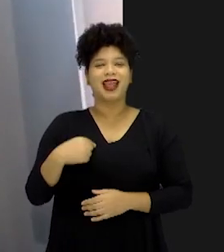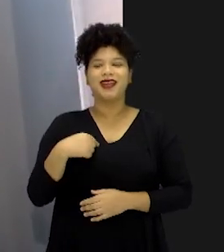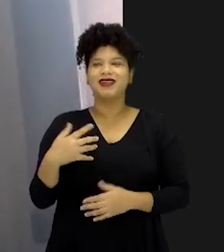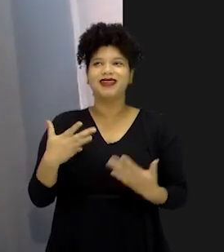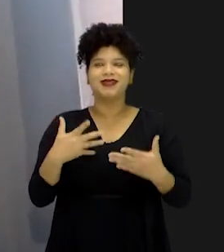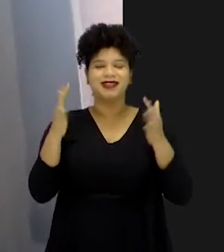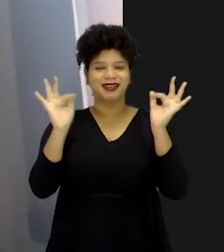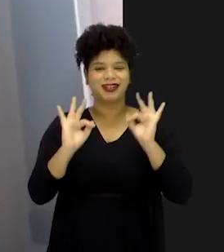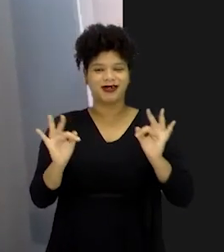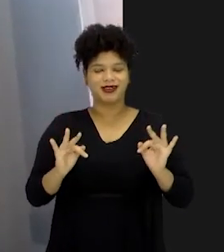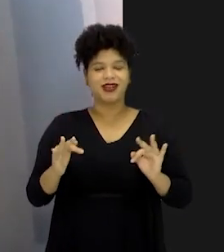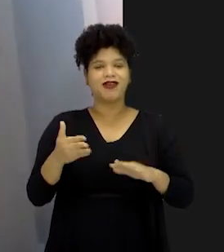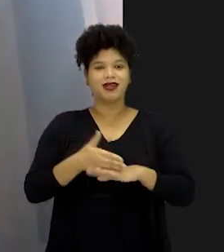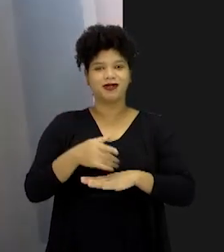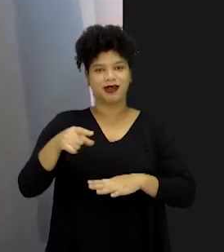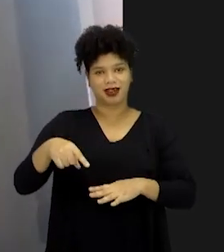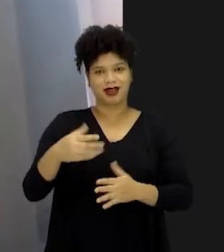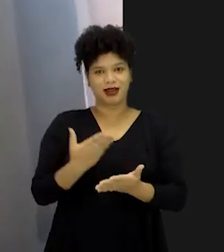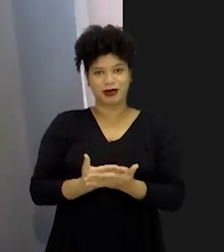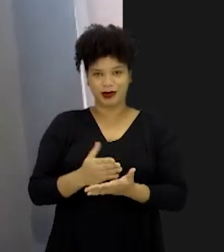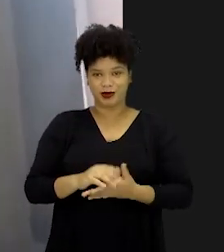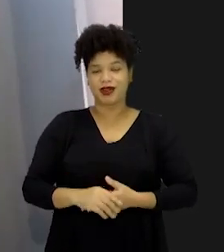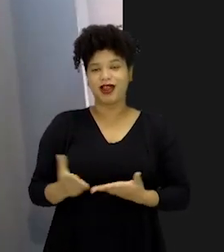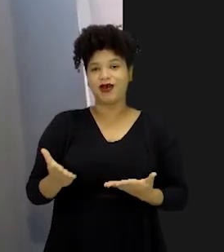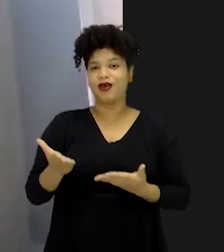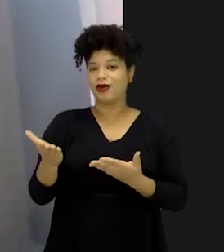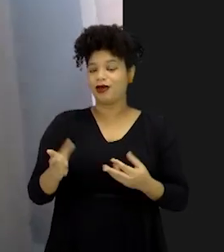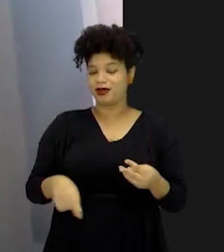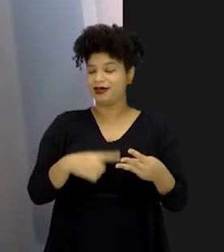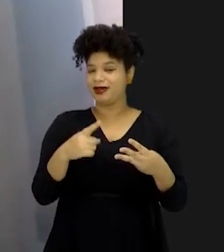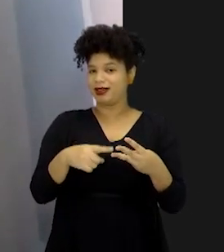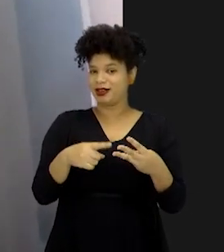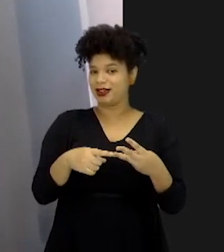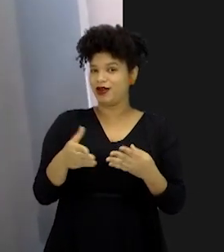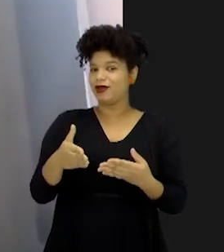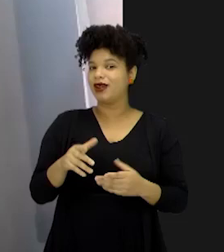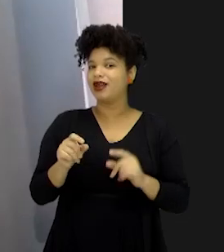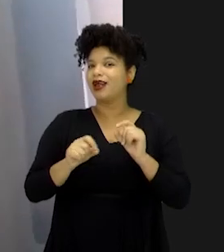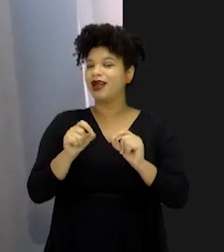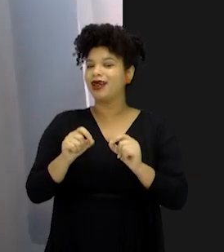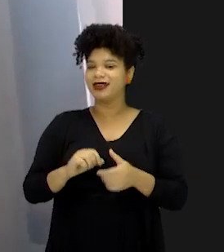de estar participando dessa aula aqui hoje. E eu vou chamar mais um convidado para se apresentar.